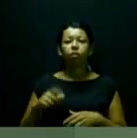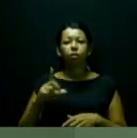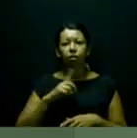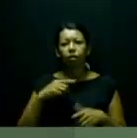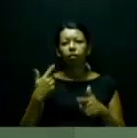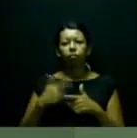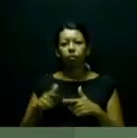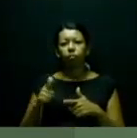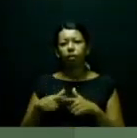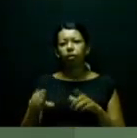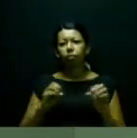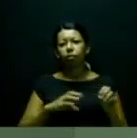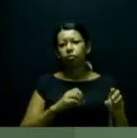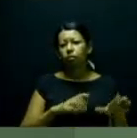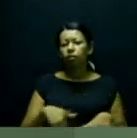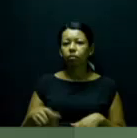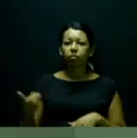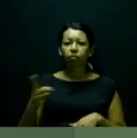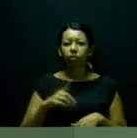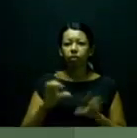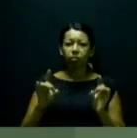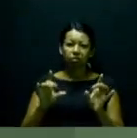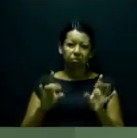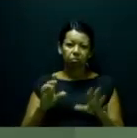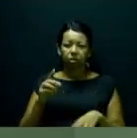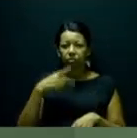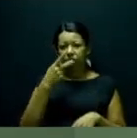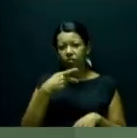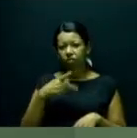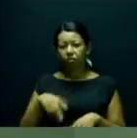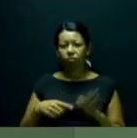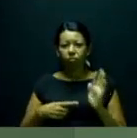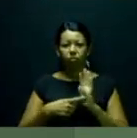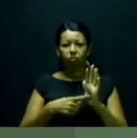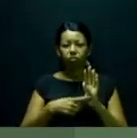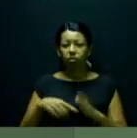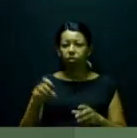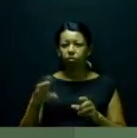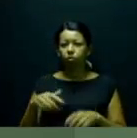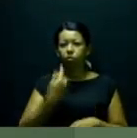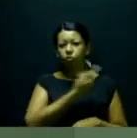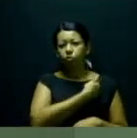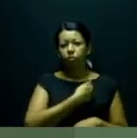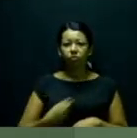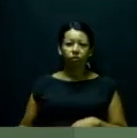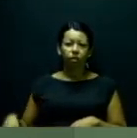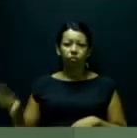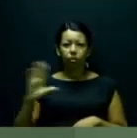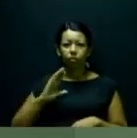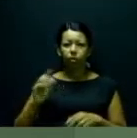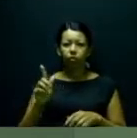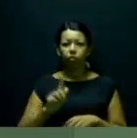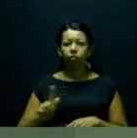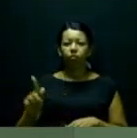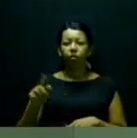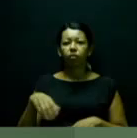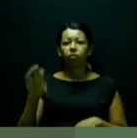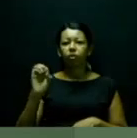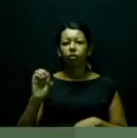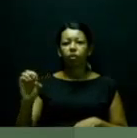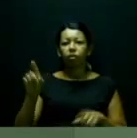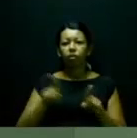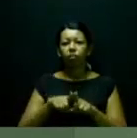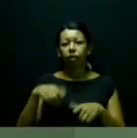problemas, né? A educação, não venho aqui especificamente fazer apontamentos só do governo municipal. O governo do Estado também tem